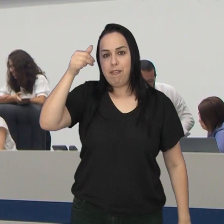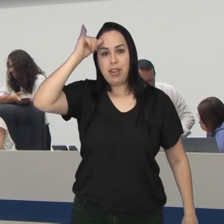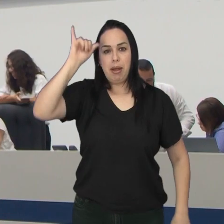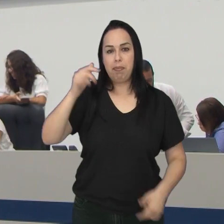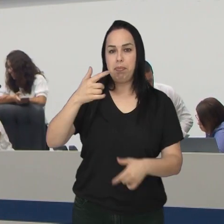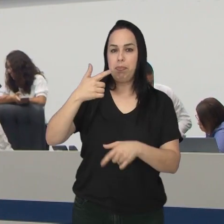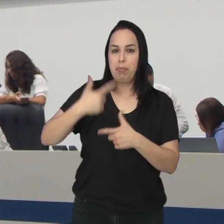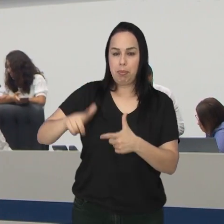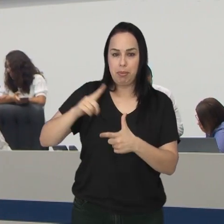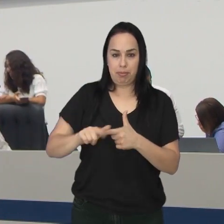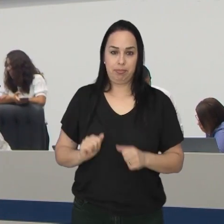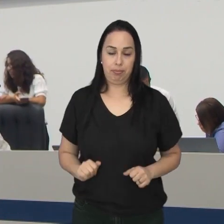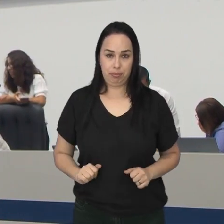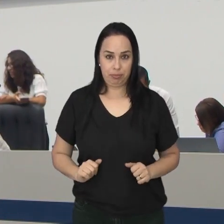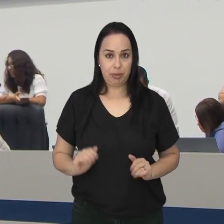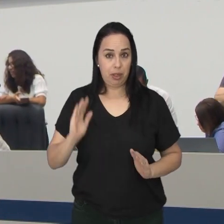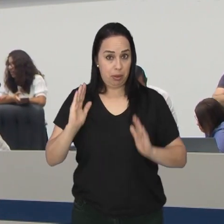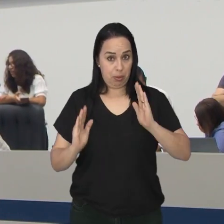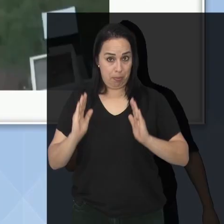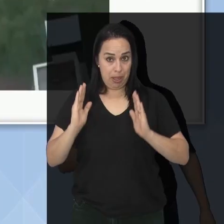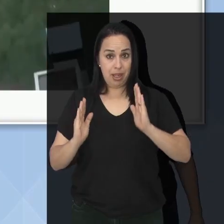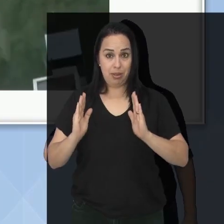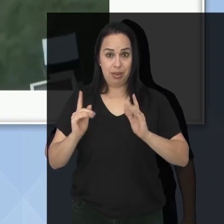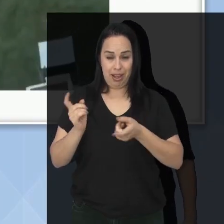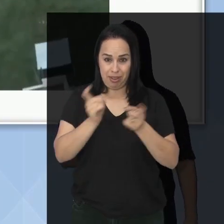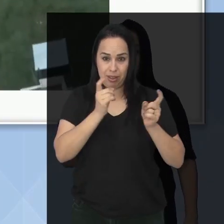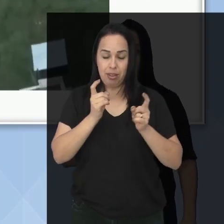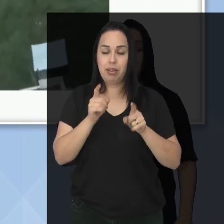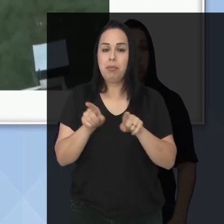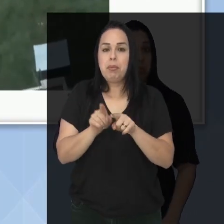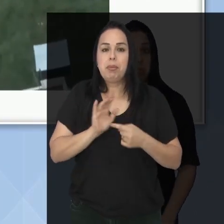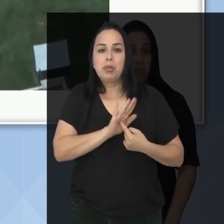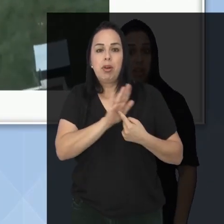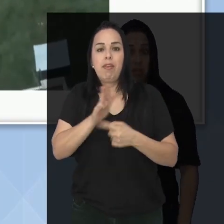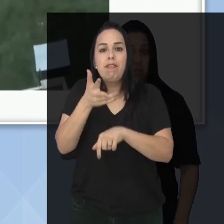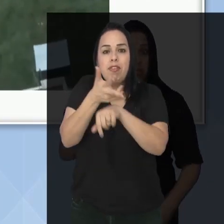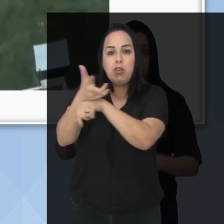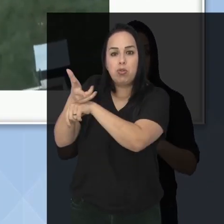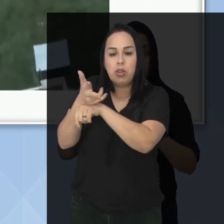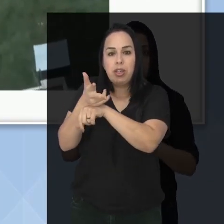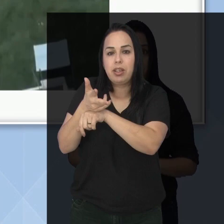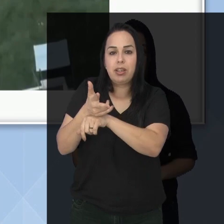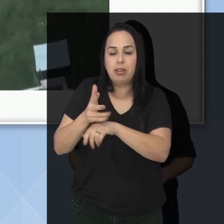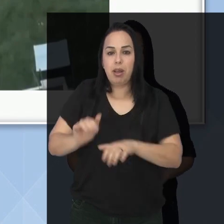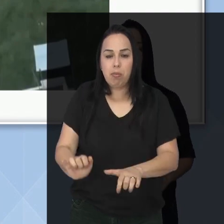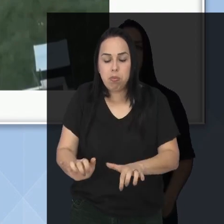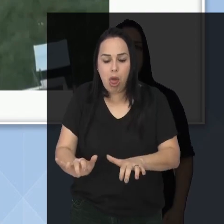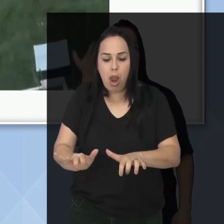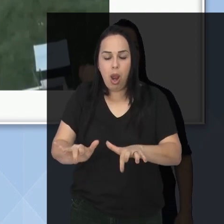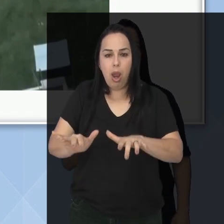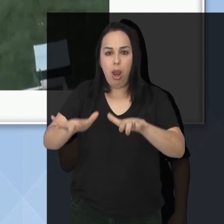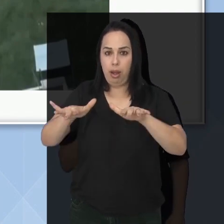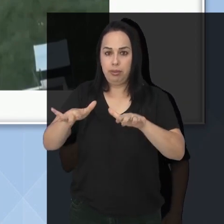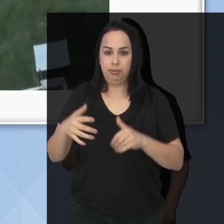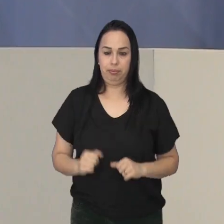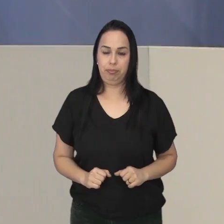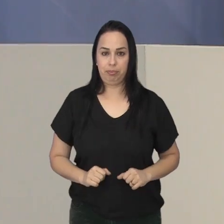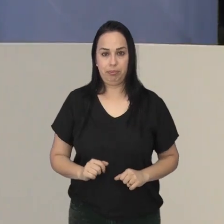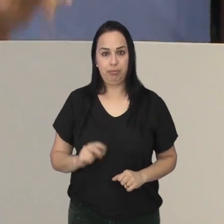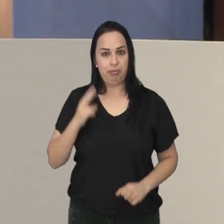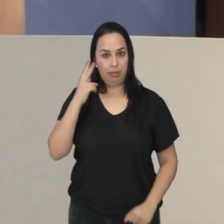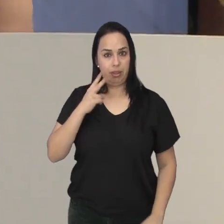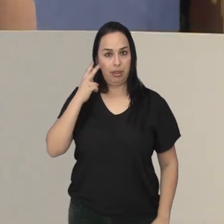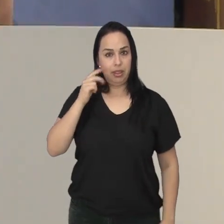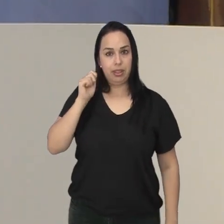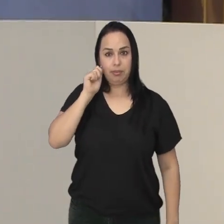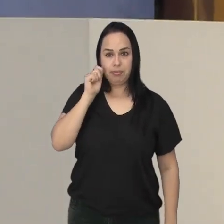órgão. Durante a sessão, o vereador ainda exibiu vídeos de moradores apresentando alagamentos em bairros de São José. A